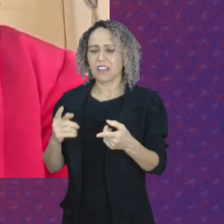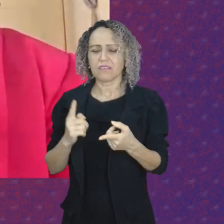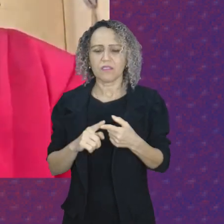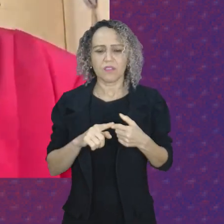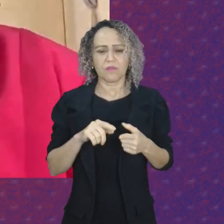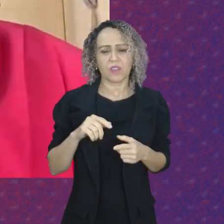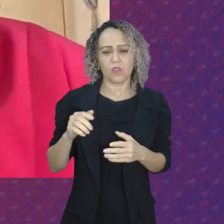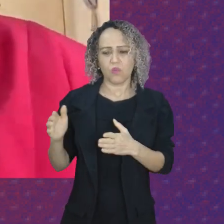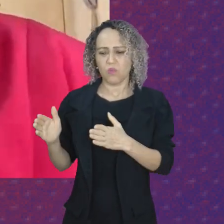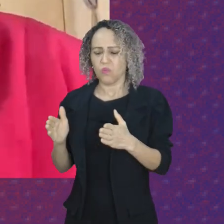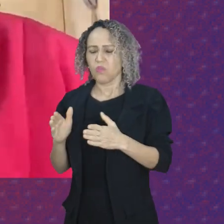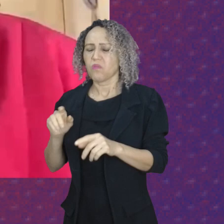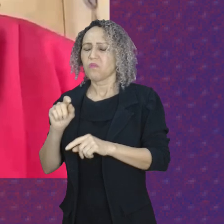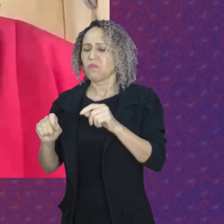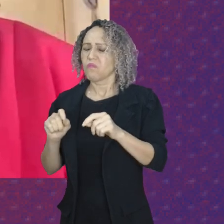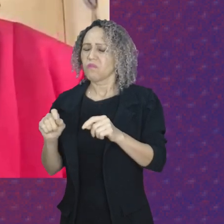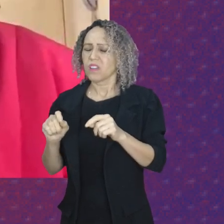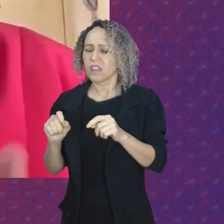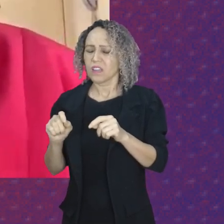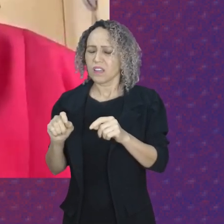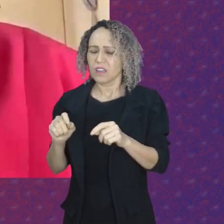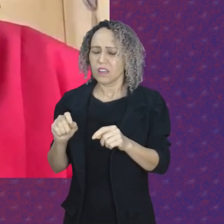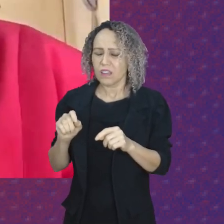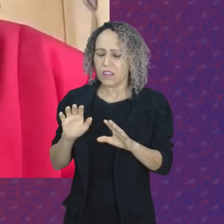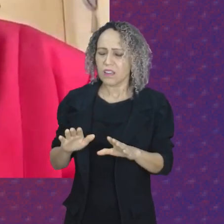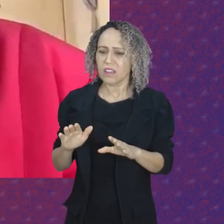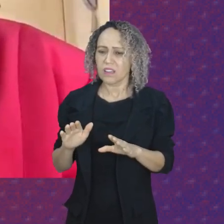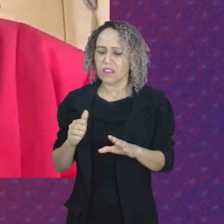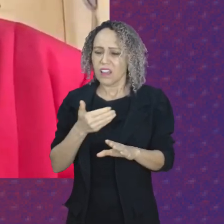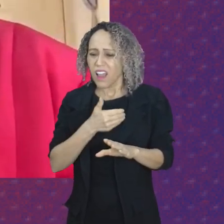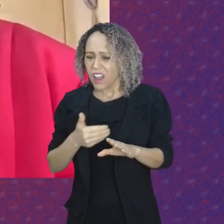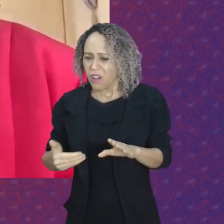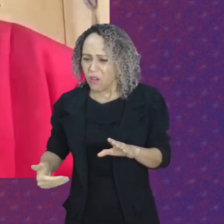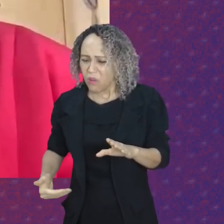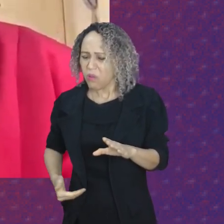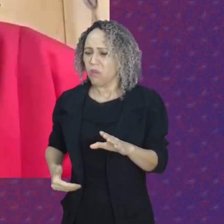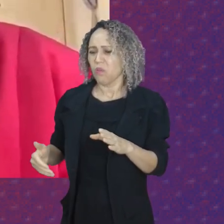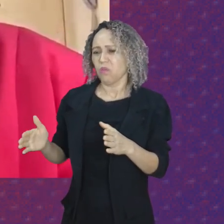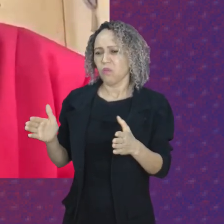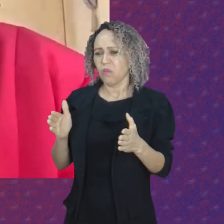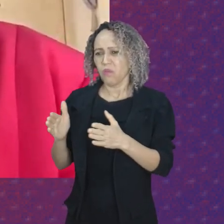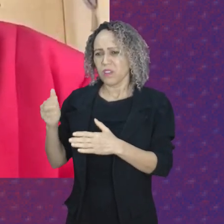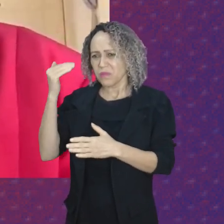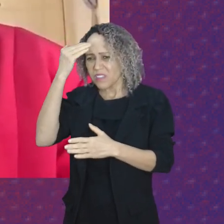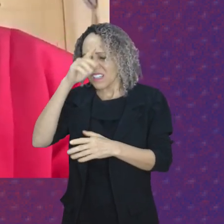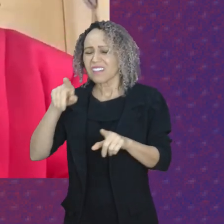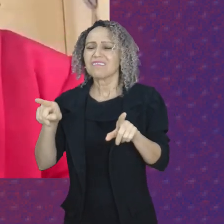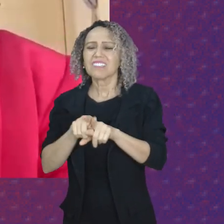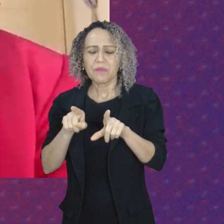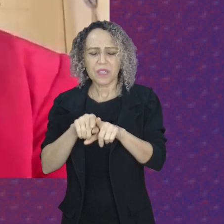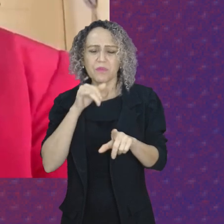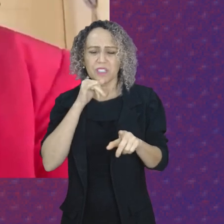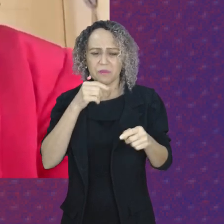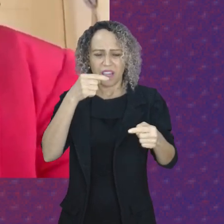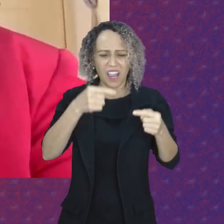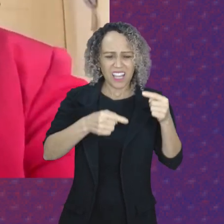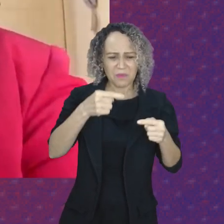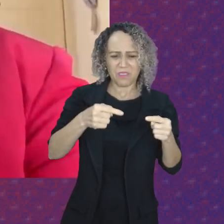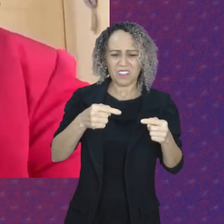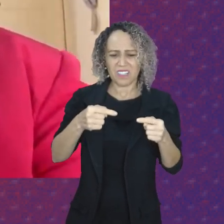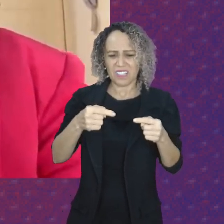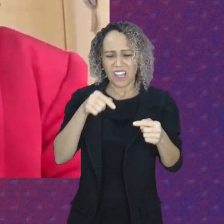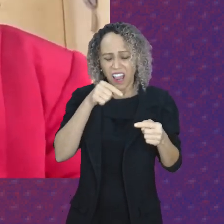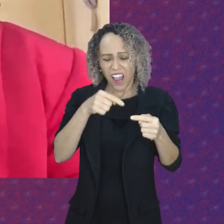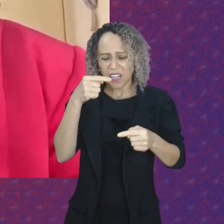Racial e as políticas de proteção às populações indígenas e quilombolas, promovendo a violação massiva de